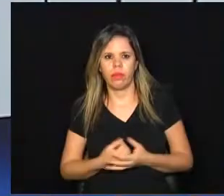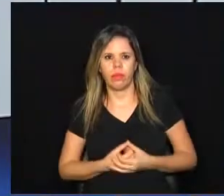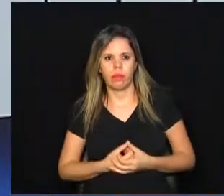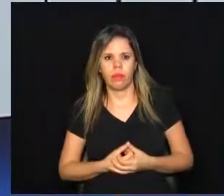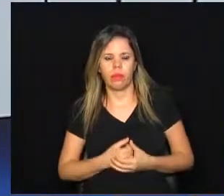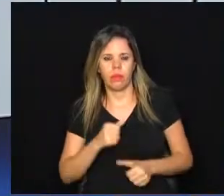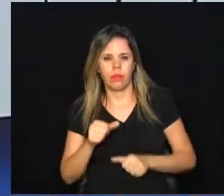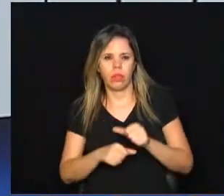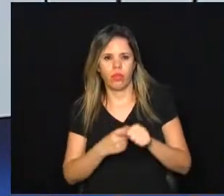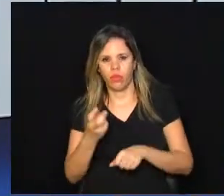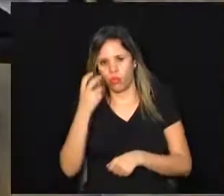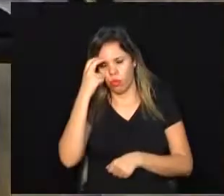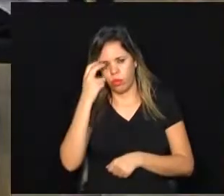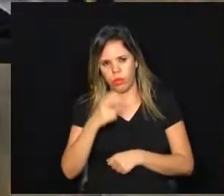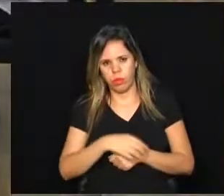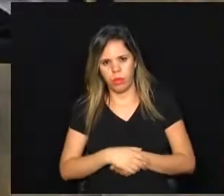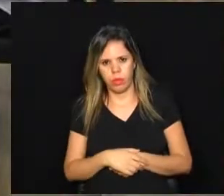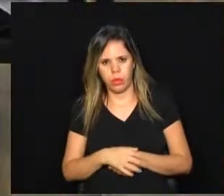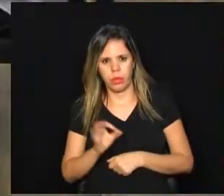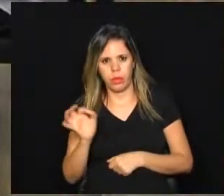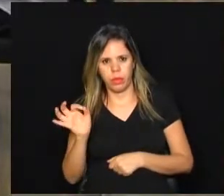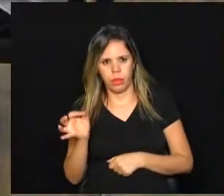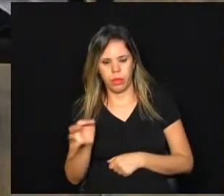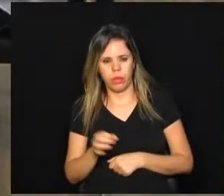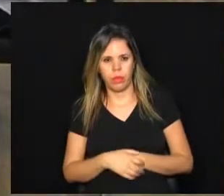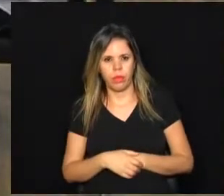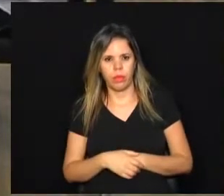mudança cultural, né? Com certeza.